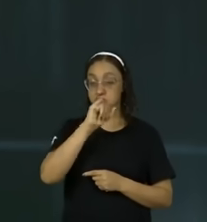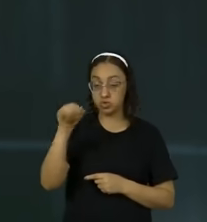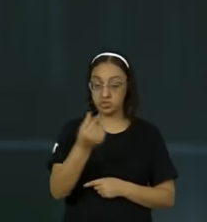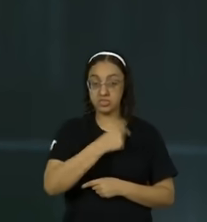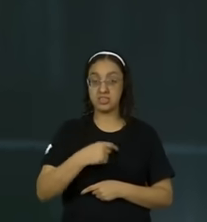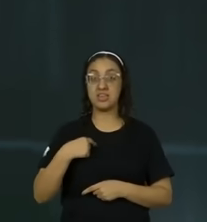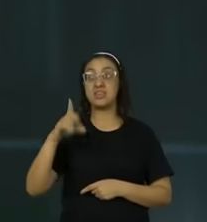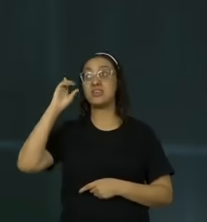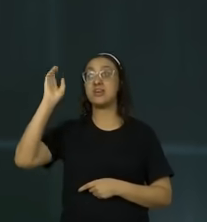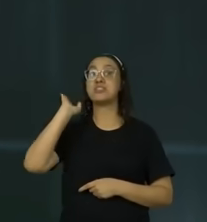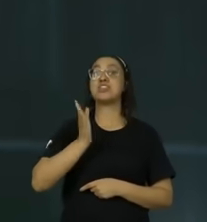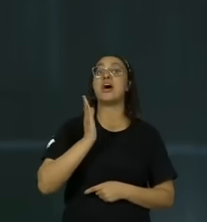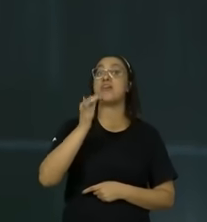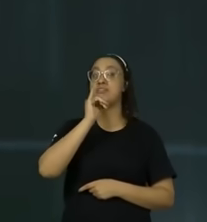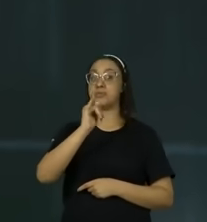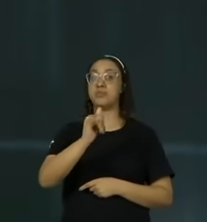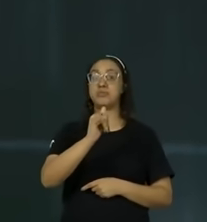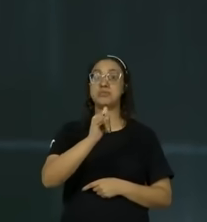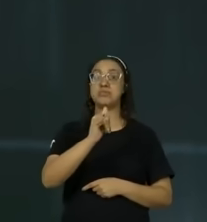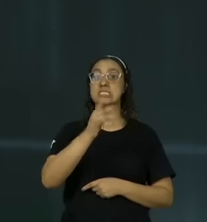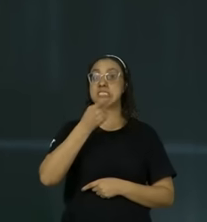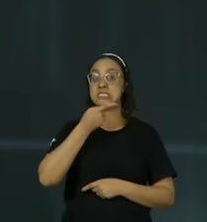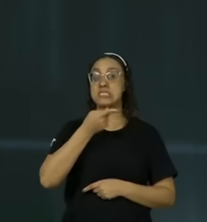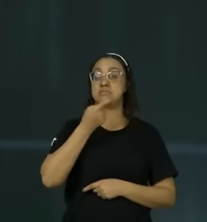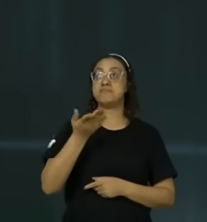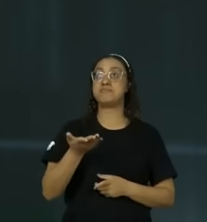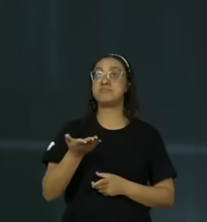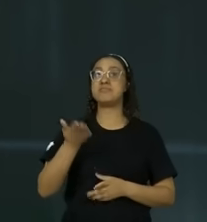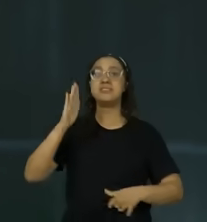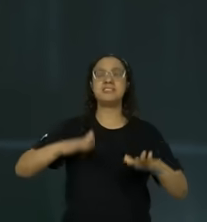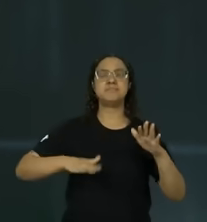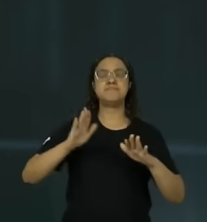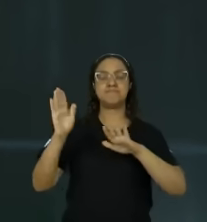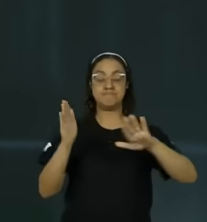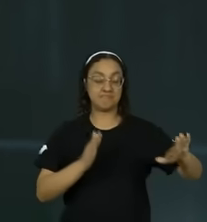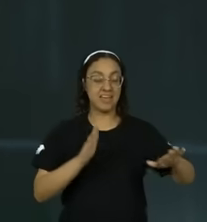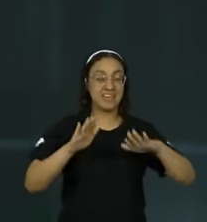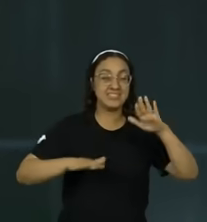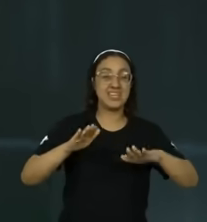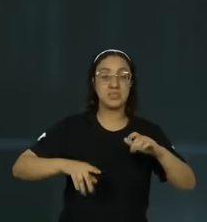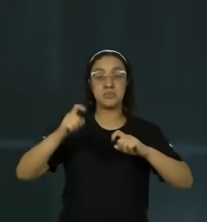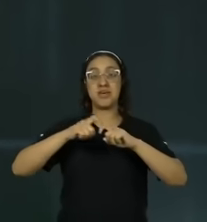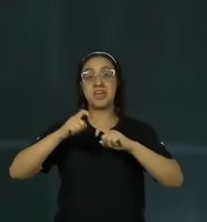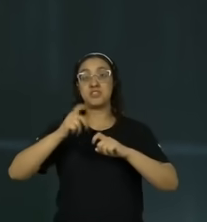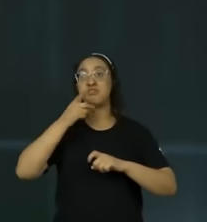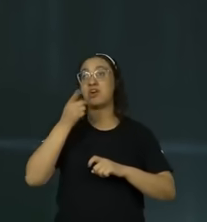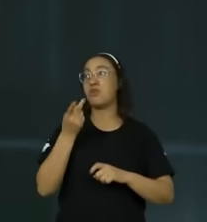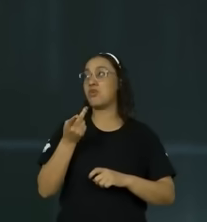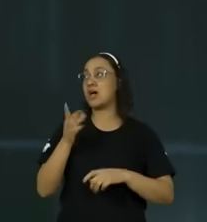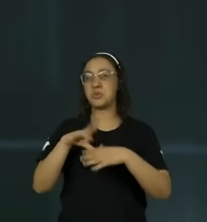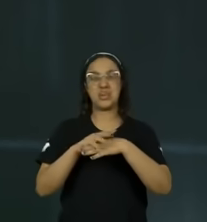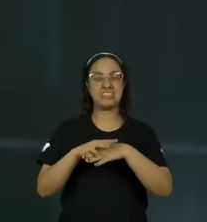Deus tem essas lágrimas para você. Não importa se o médico disse que já era. Não importa se o advogado falou fecha as